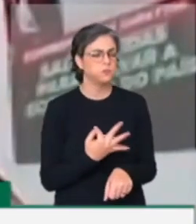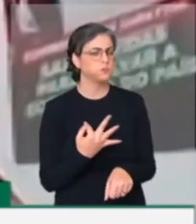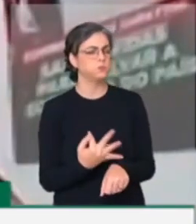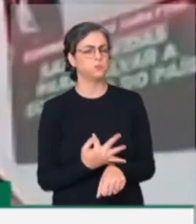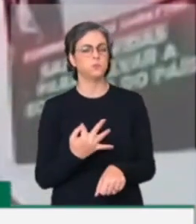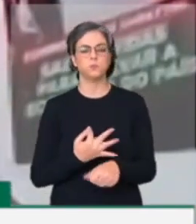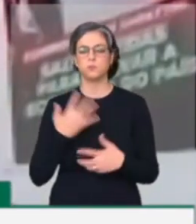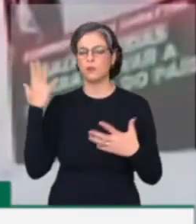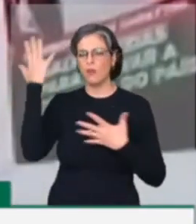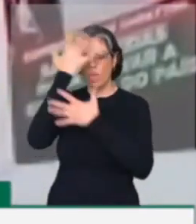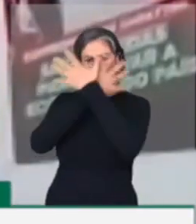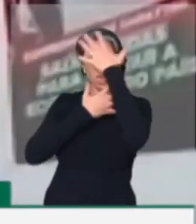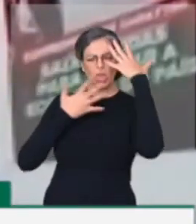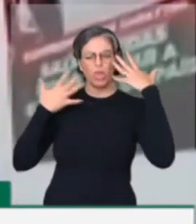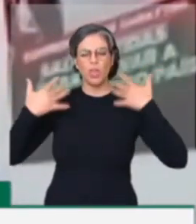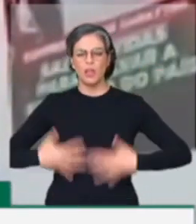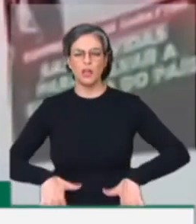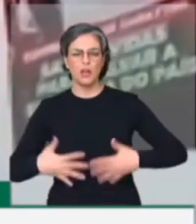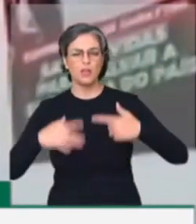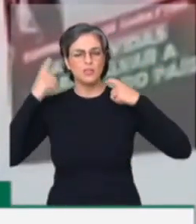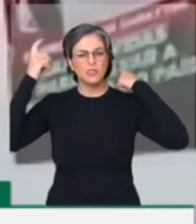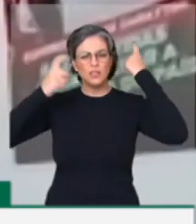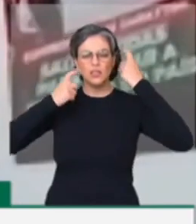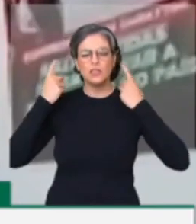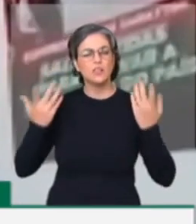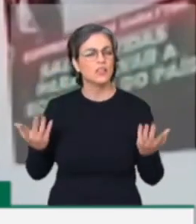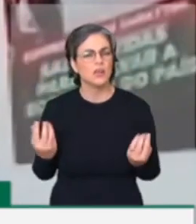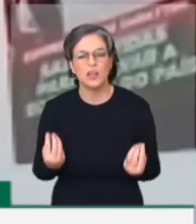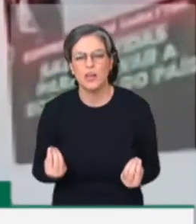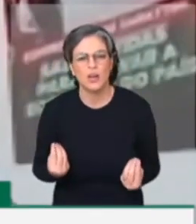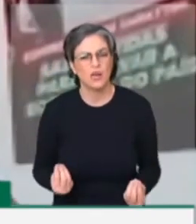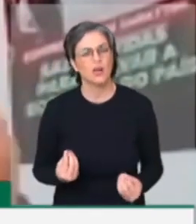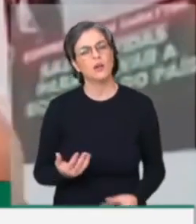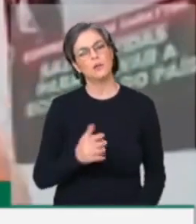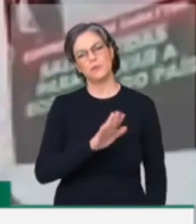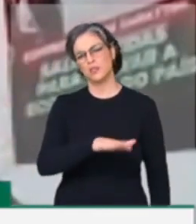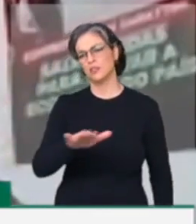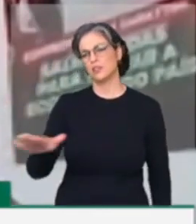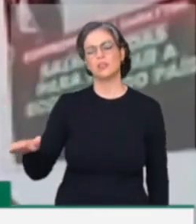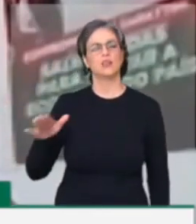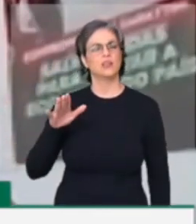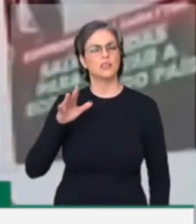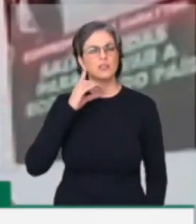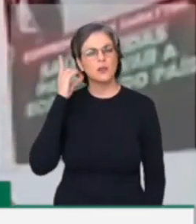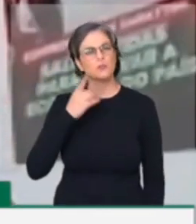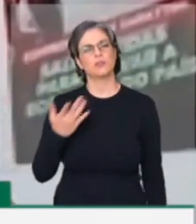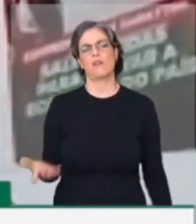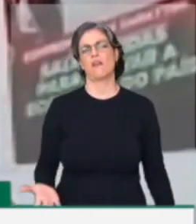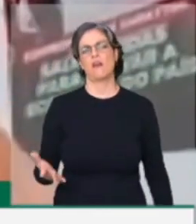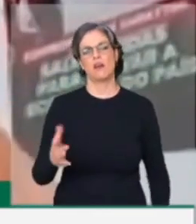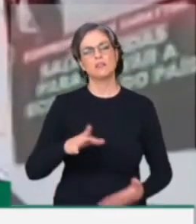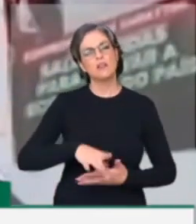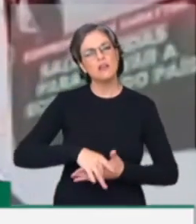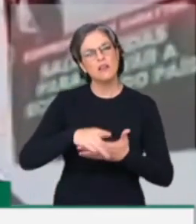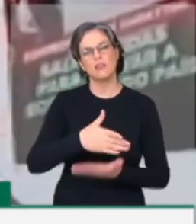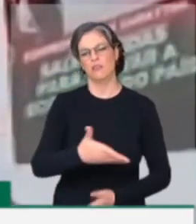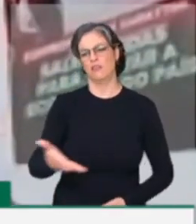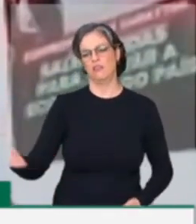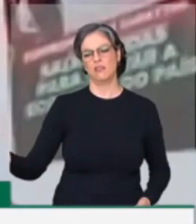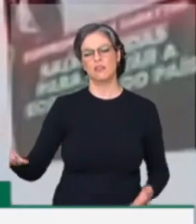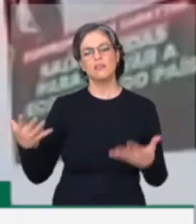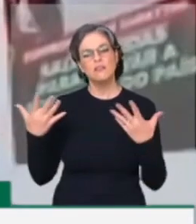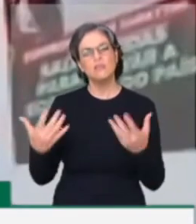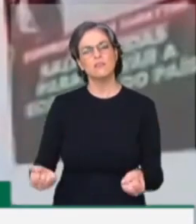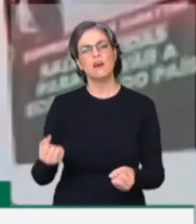mais em desespero, senhor presidente, senhores deputados e deputadas, líderes partidários. Vamos sair